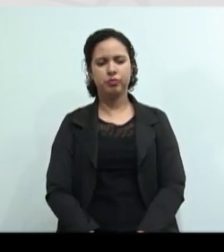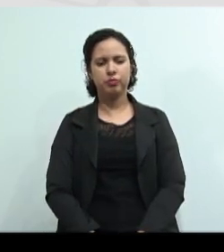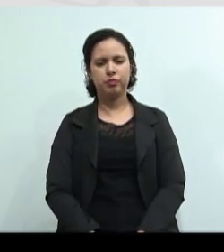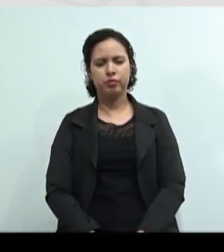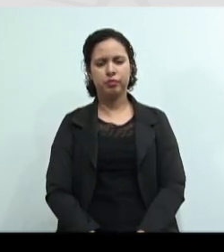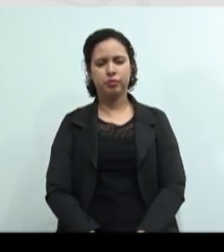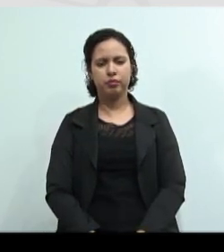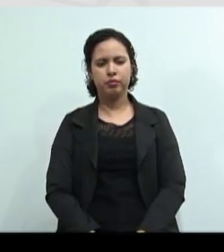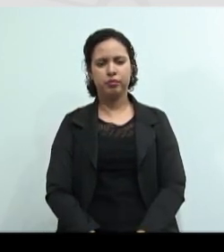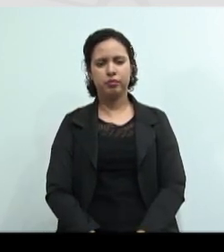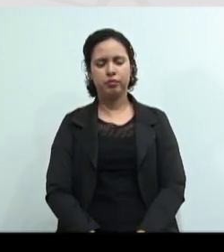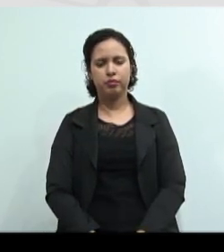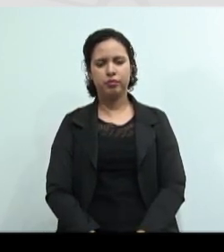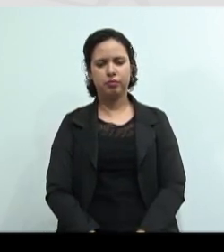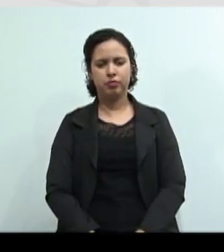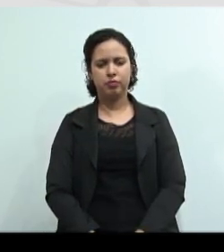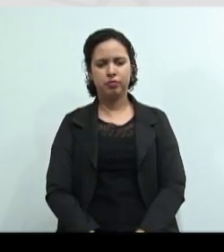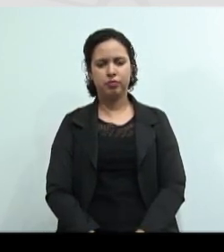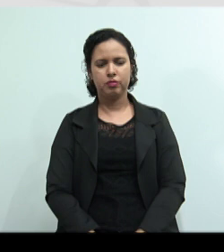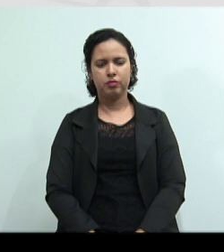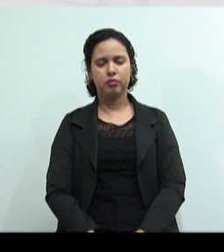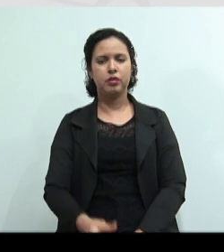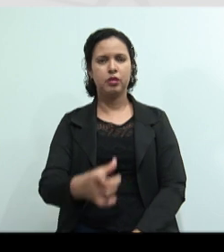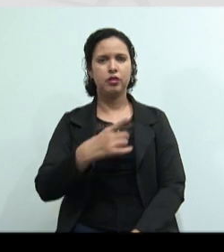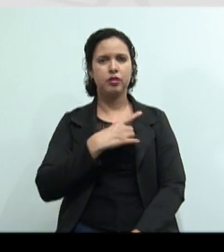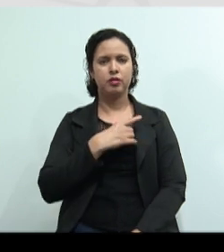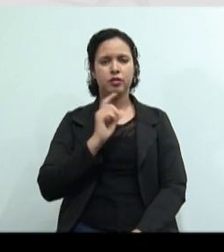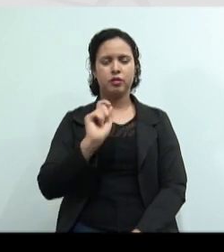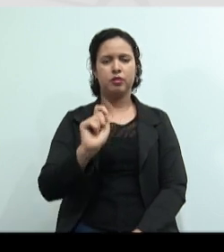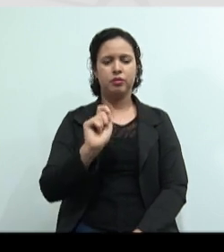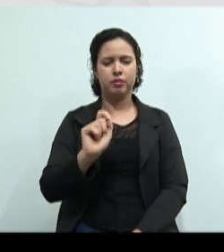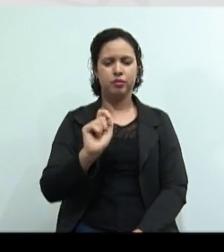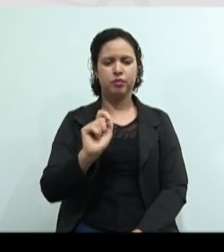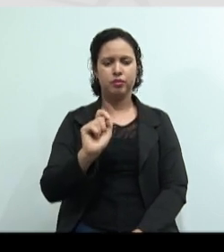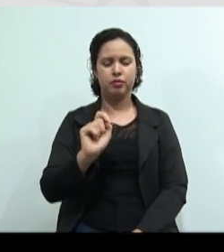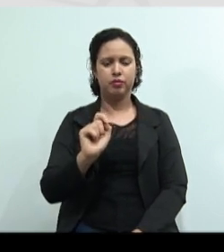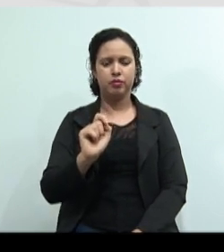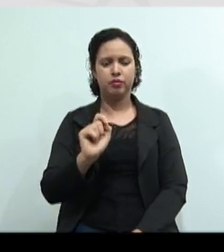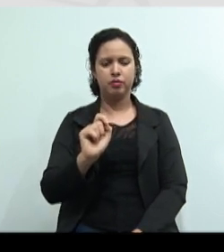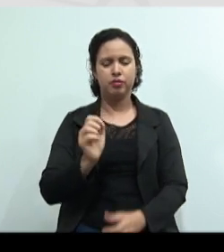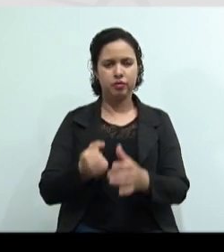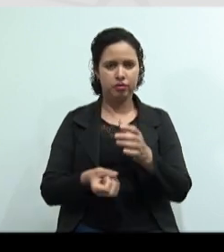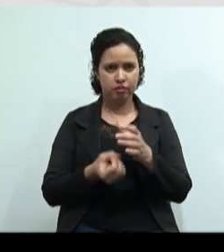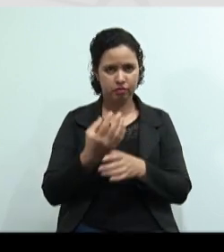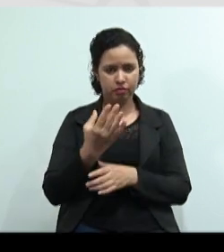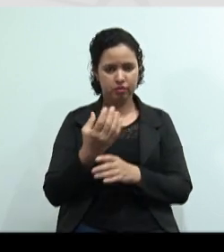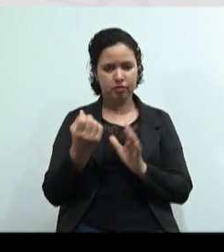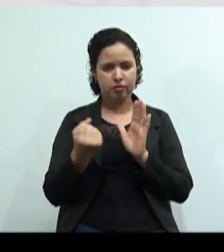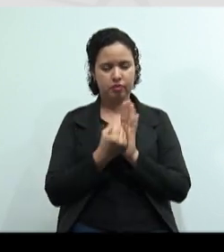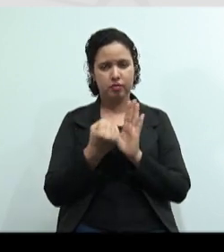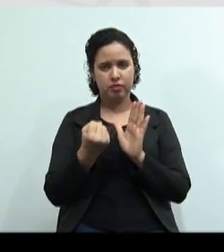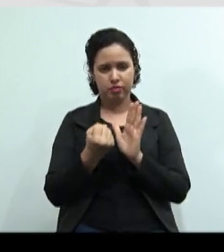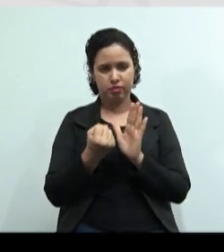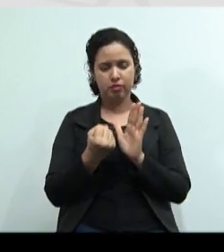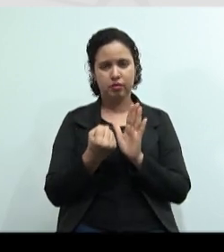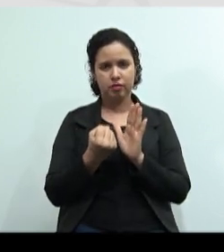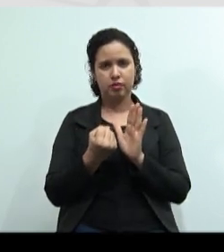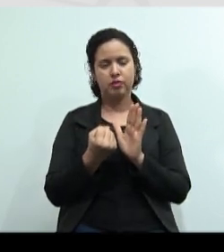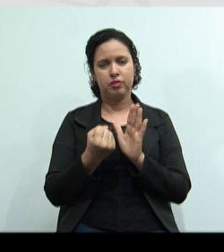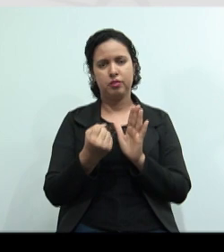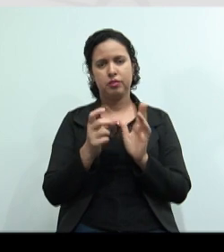Método baseado nos custos. Aí nós temos, pra gente formar o nosso preço de venda, nós temos